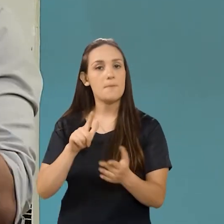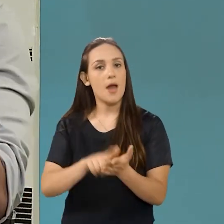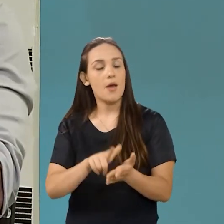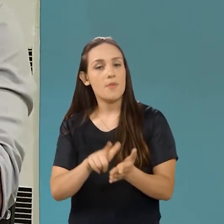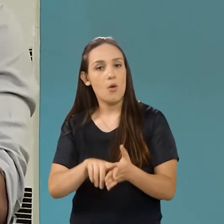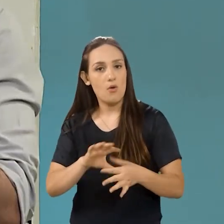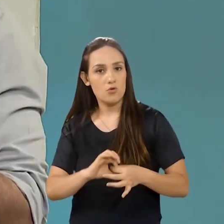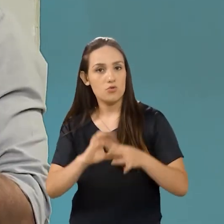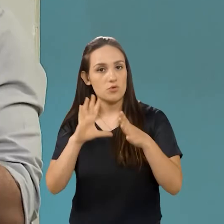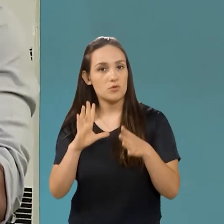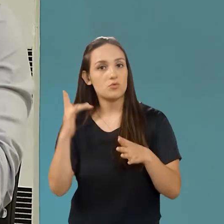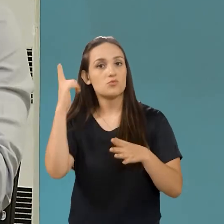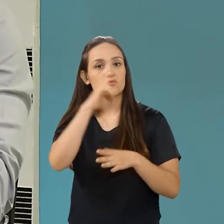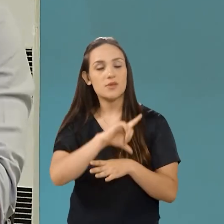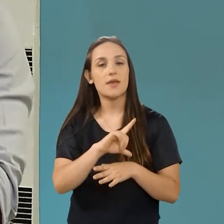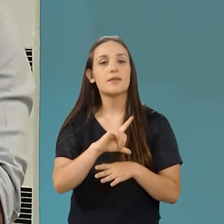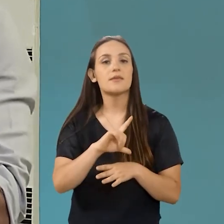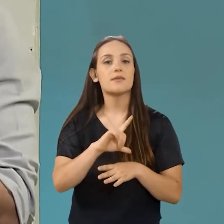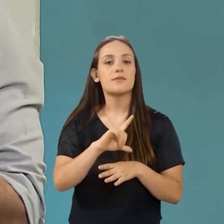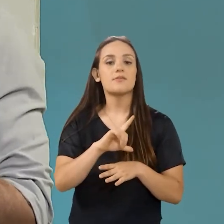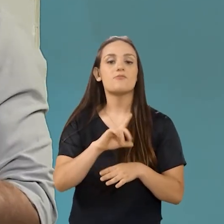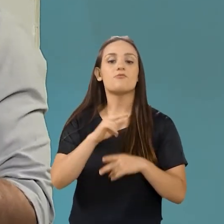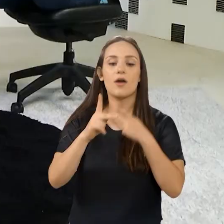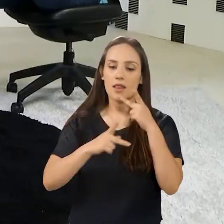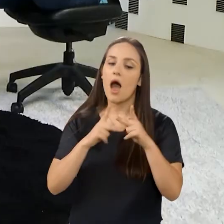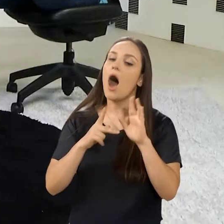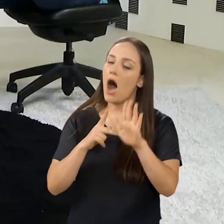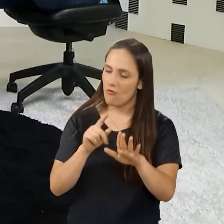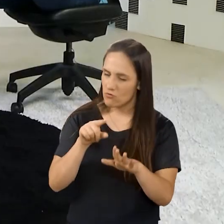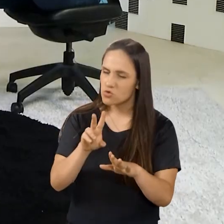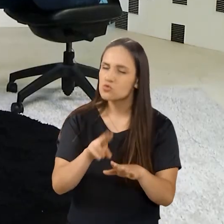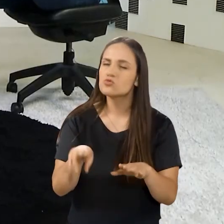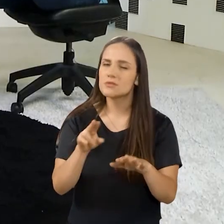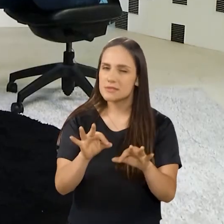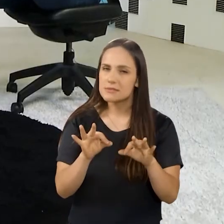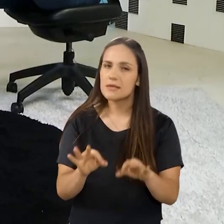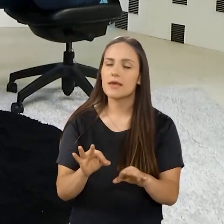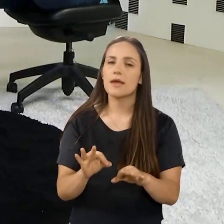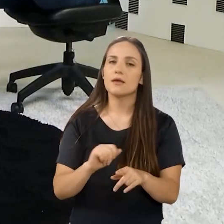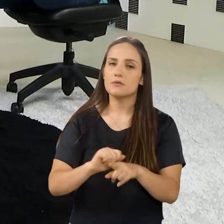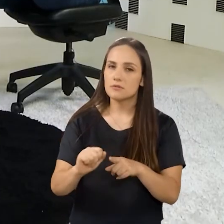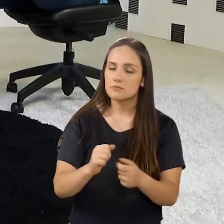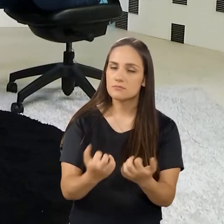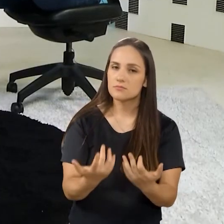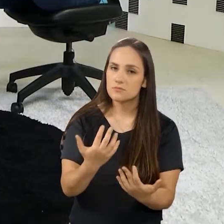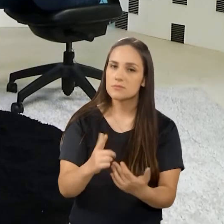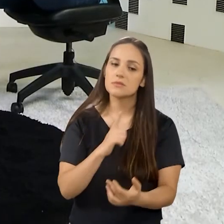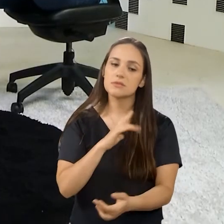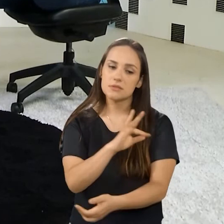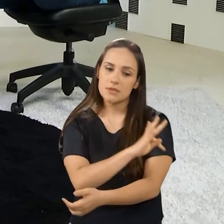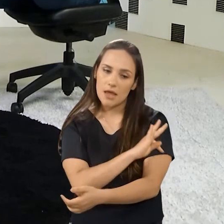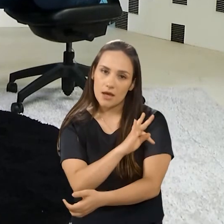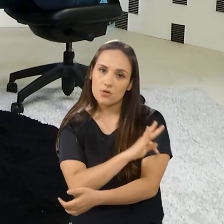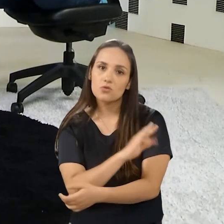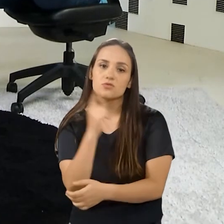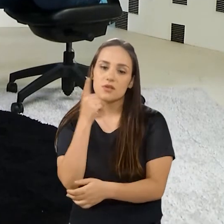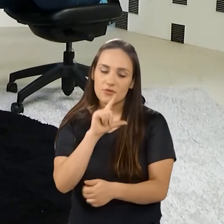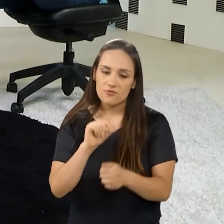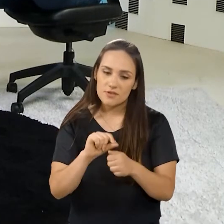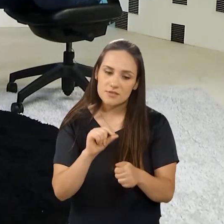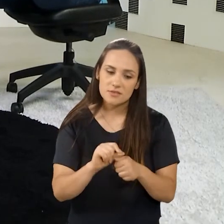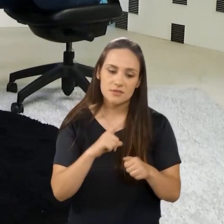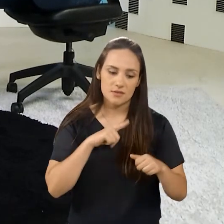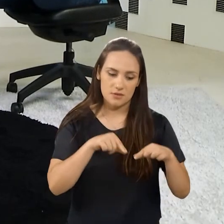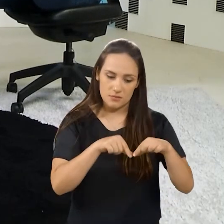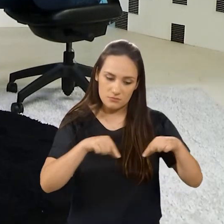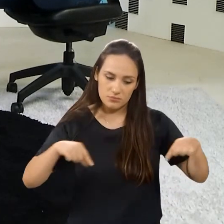que ali nós garantimos que a metodologia que ele vai empregar o fogo é adequada, ele tem um responsável técnico pela prática, ele vai confeccionar o acero, então